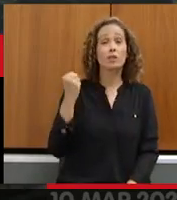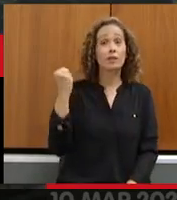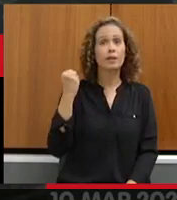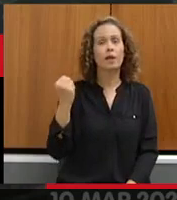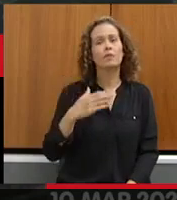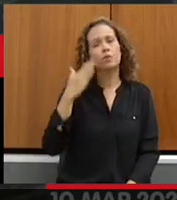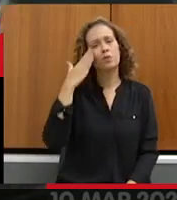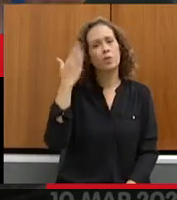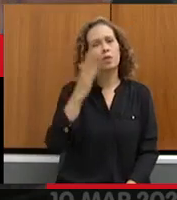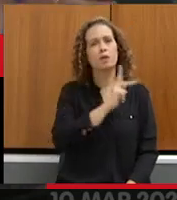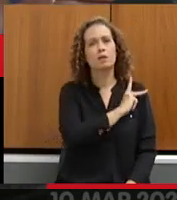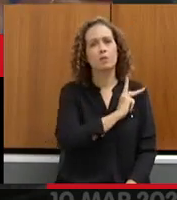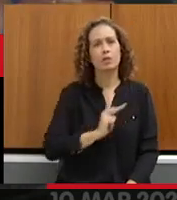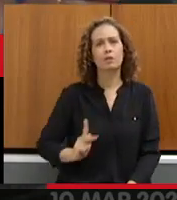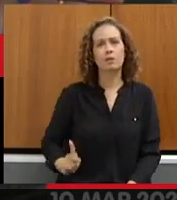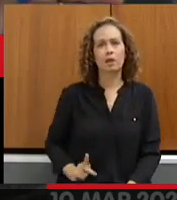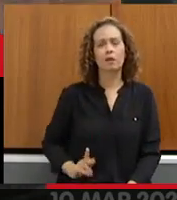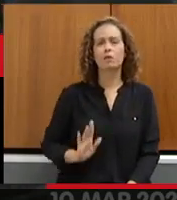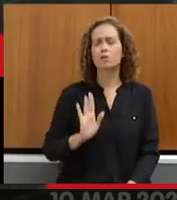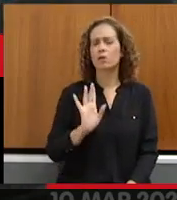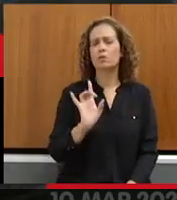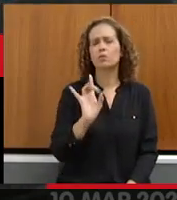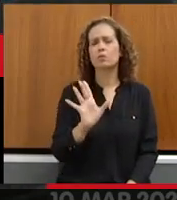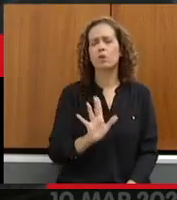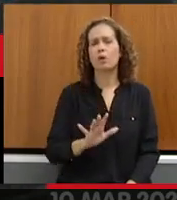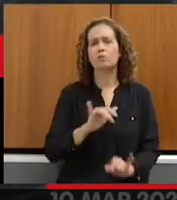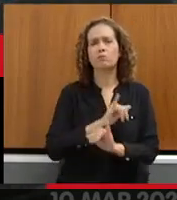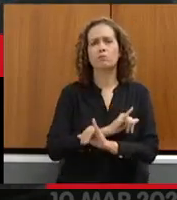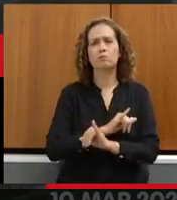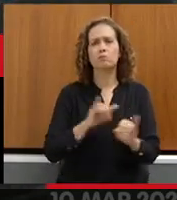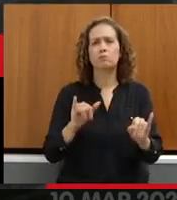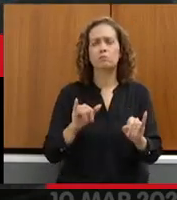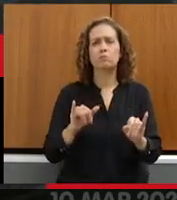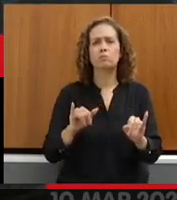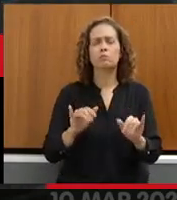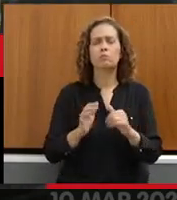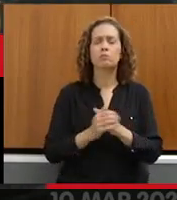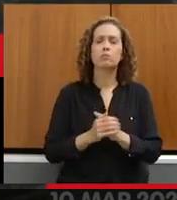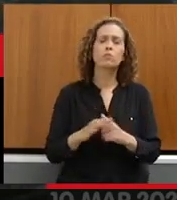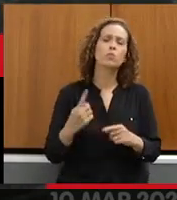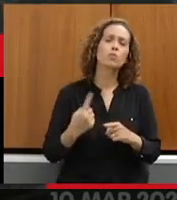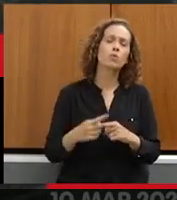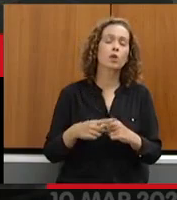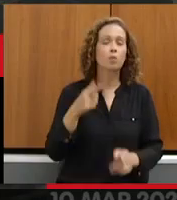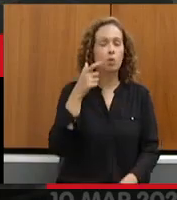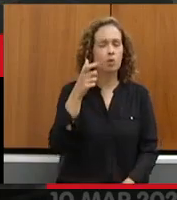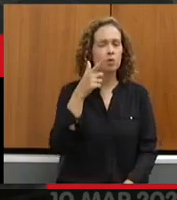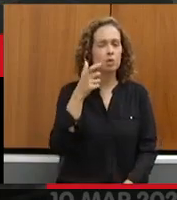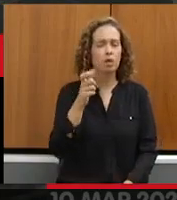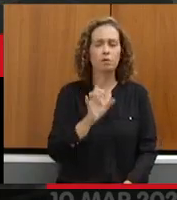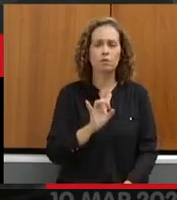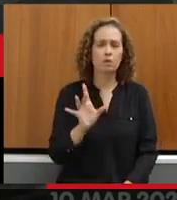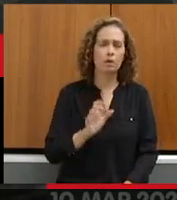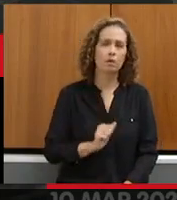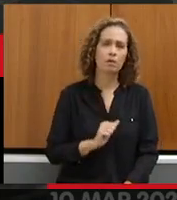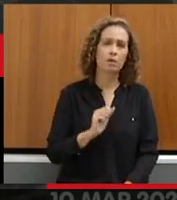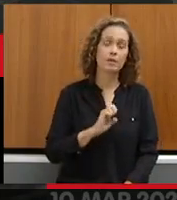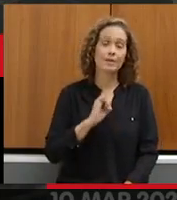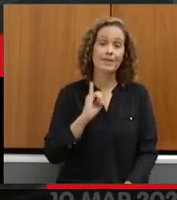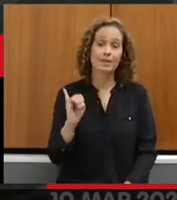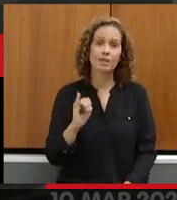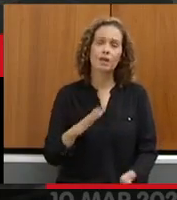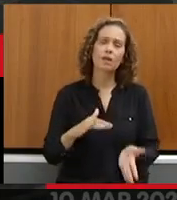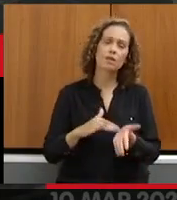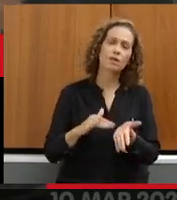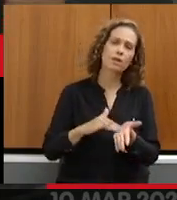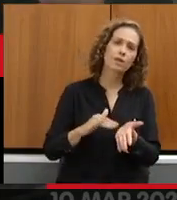grave muito obrigado por ele tem Obrigado só deixa aqui seu presidente uma uma porque uma curiosidade minha se fosse o